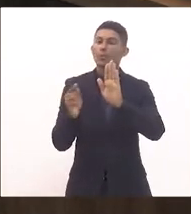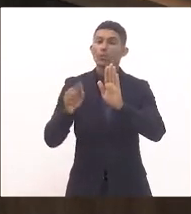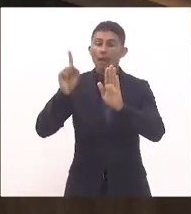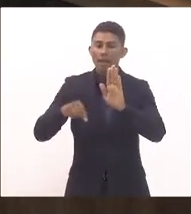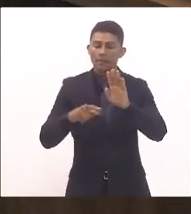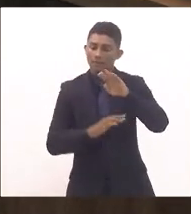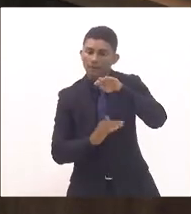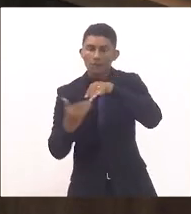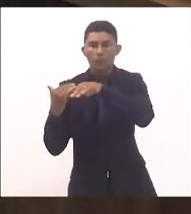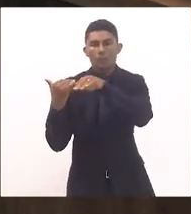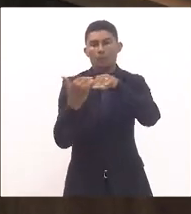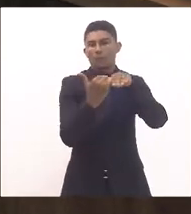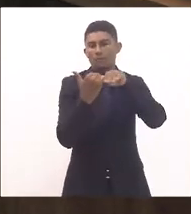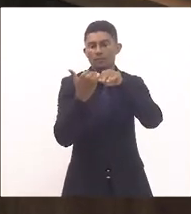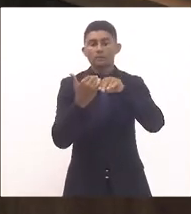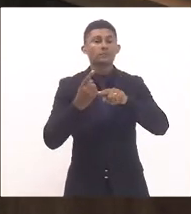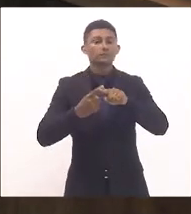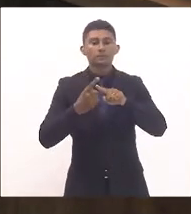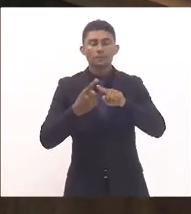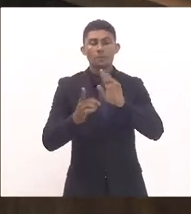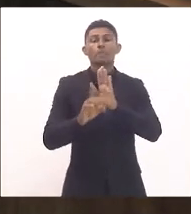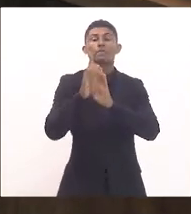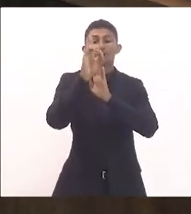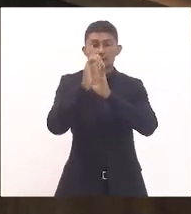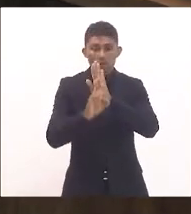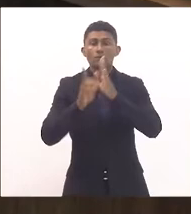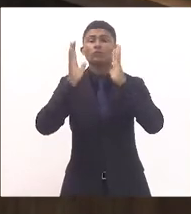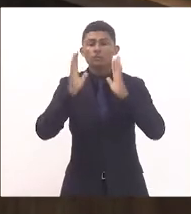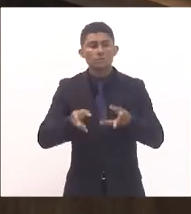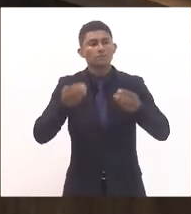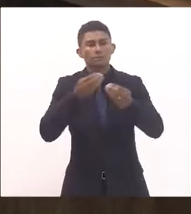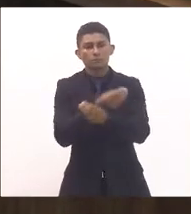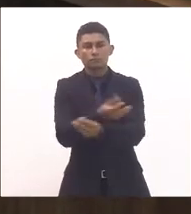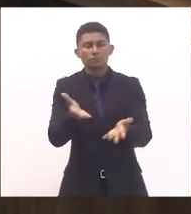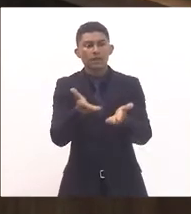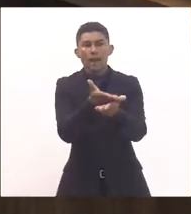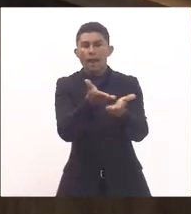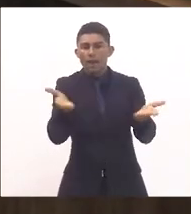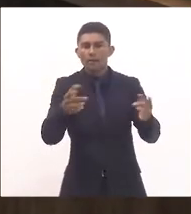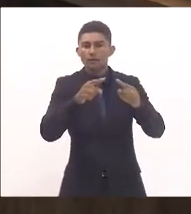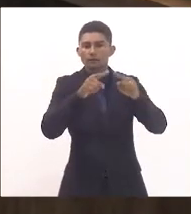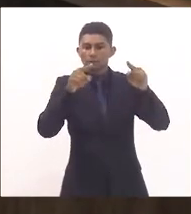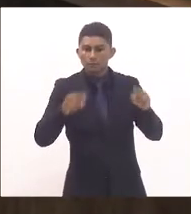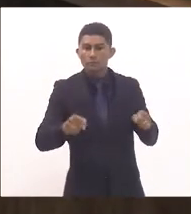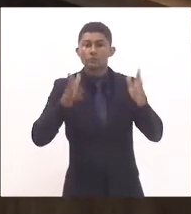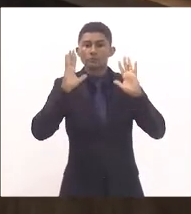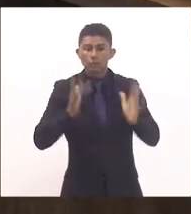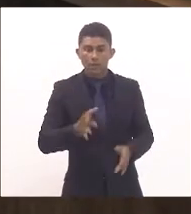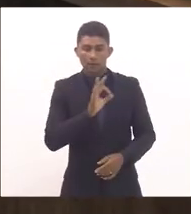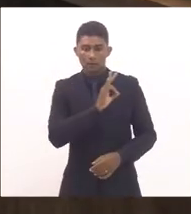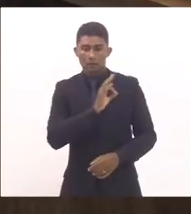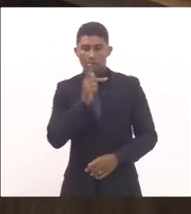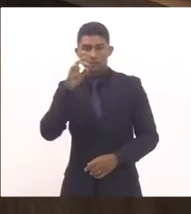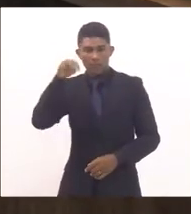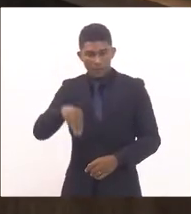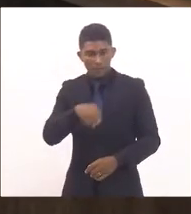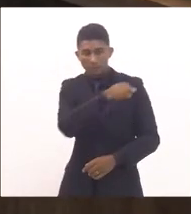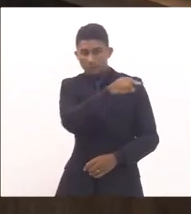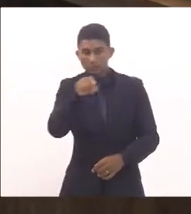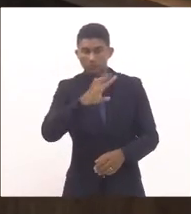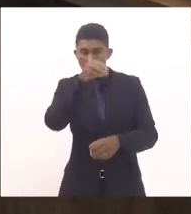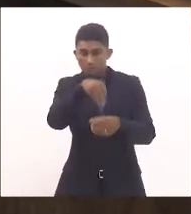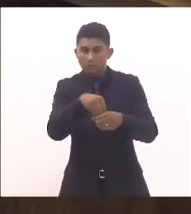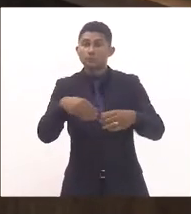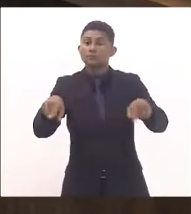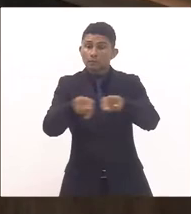Esse direito foi concedido àqueles que ocupam cargo em comissão na Polícia Militar e nos